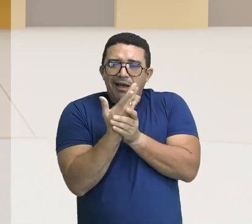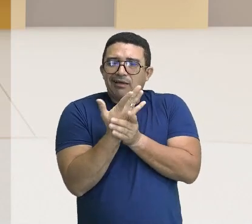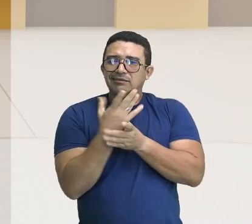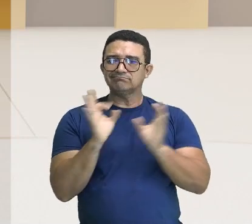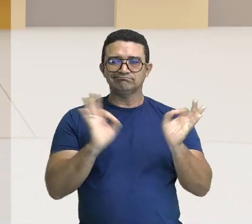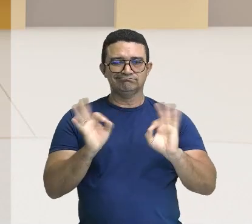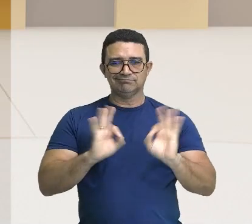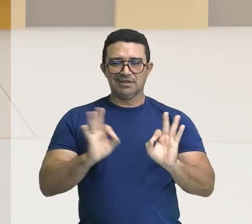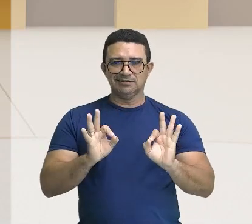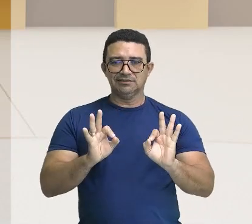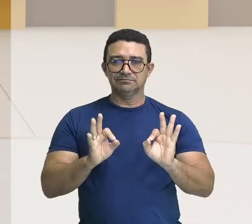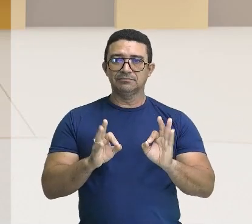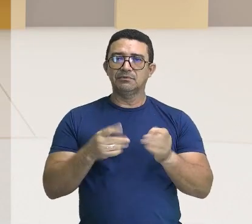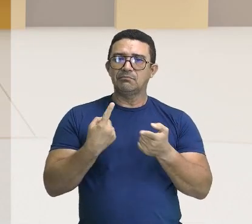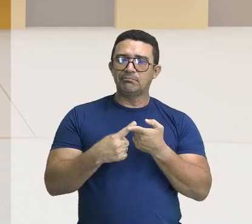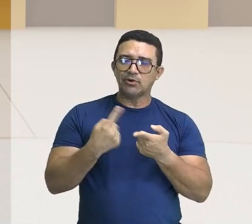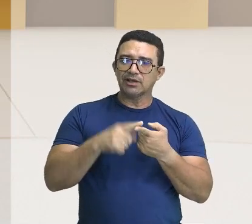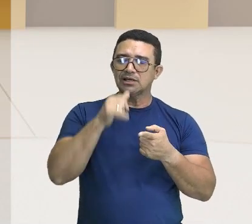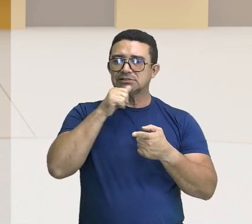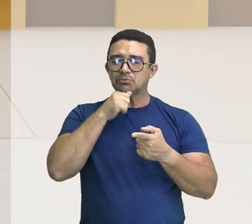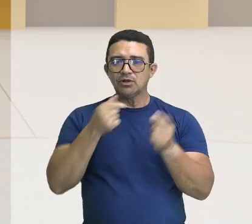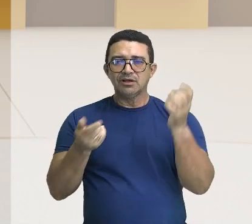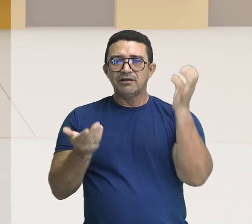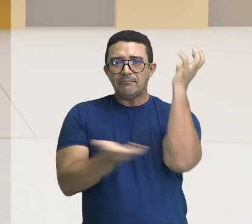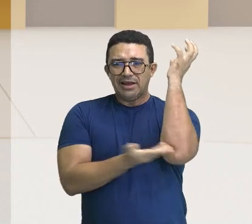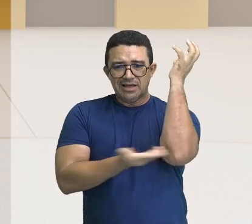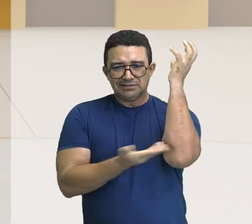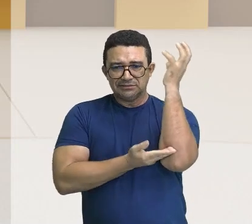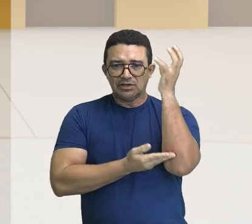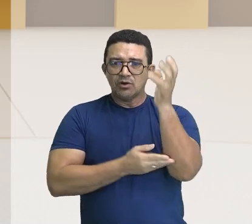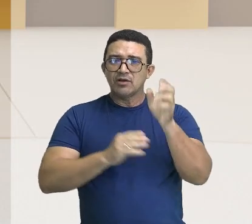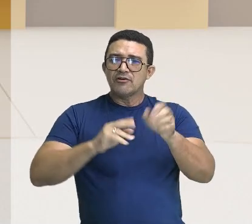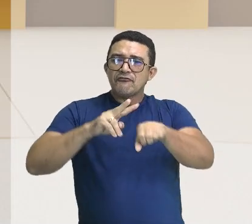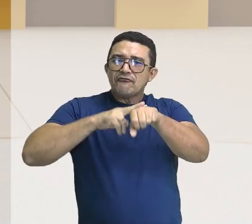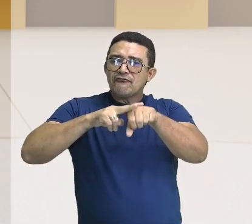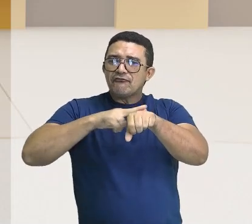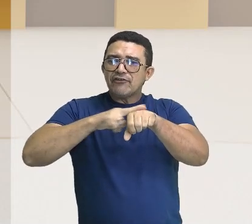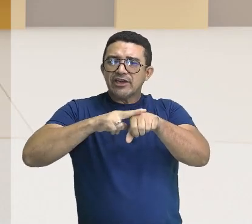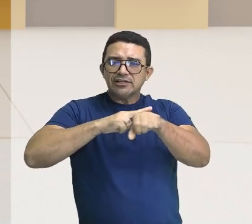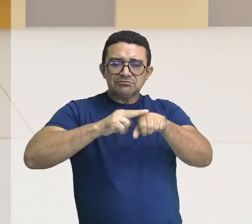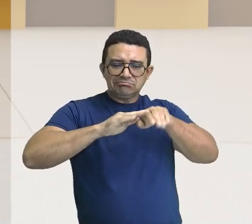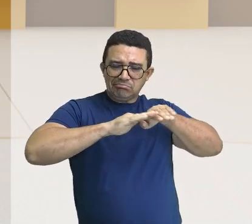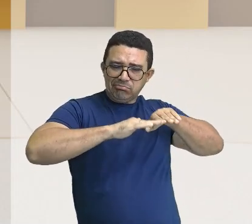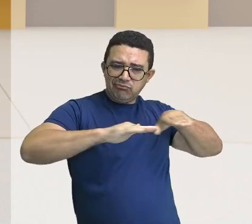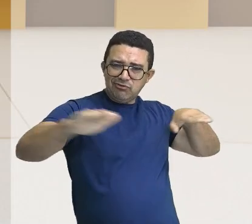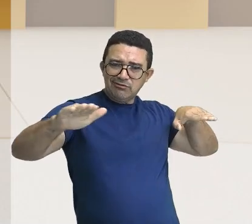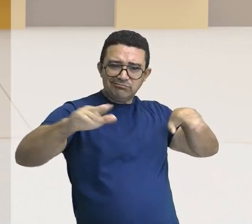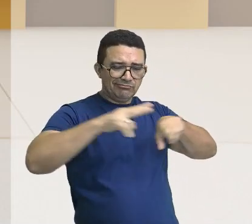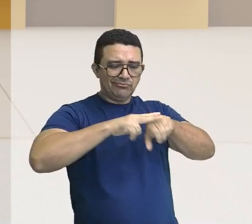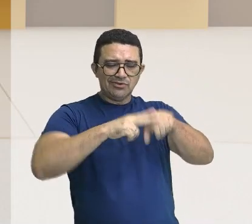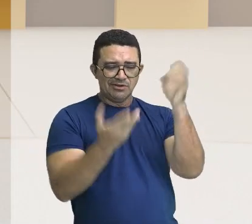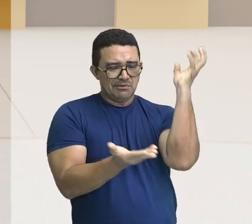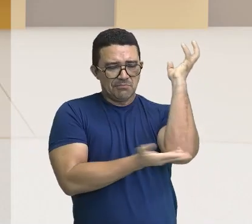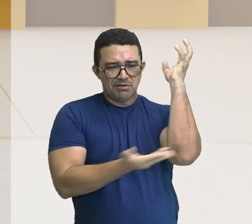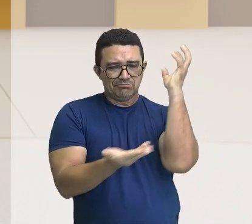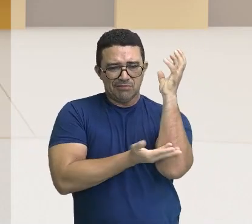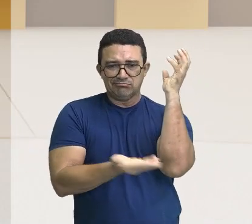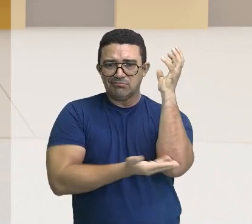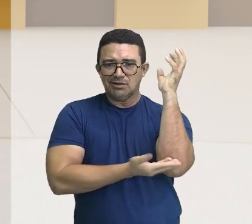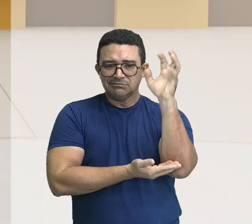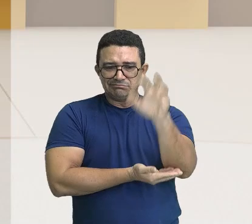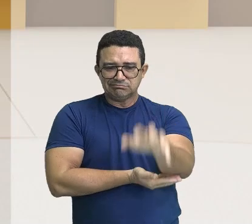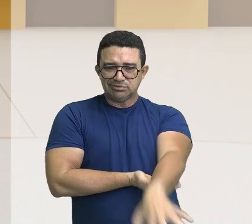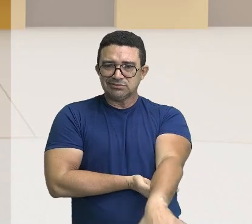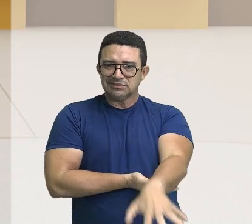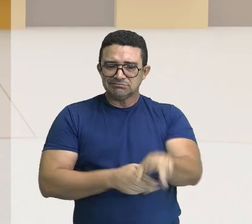fertilidade, gente. A retirada da cobertura florestal, ela expõe o solo à erosão, levando o quê?